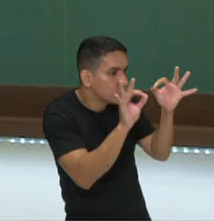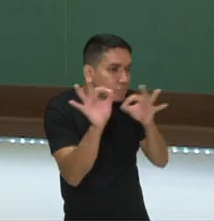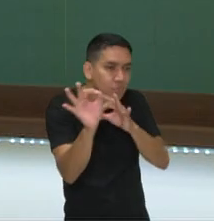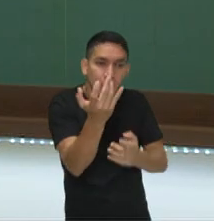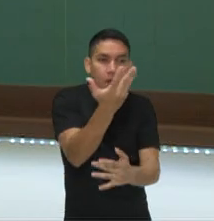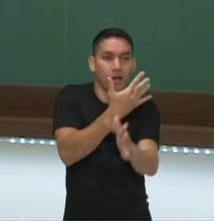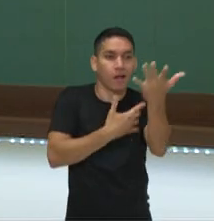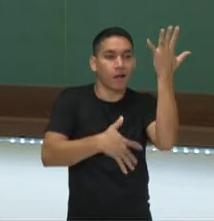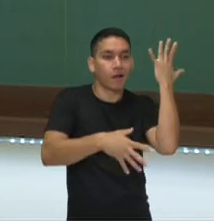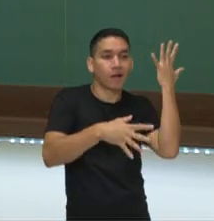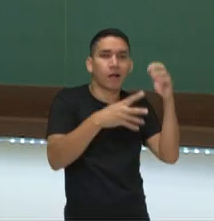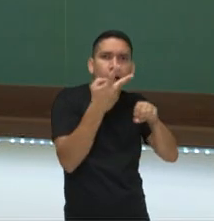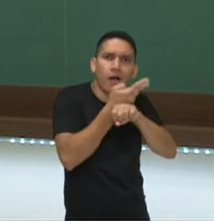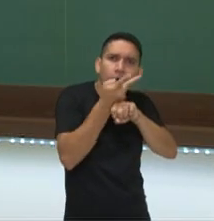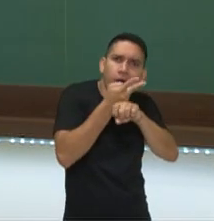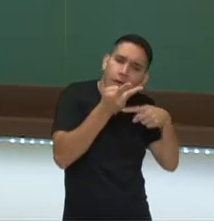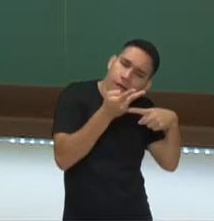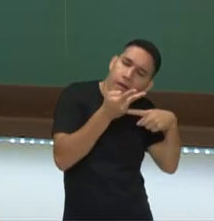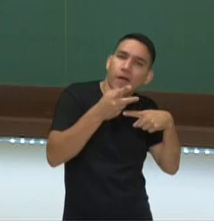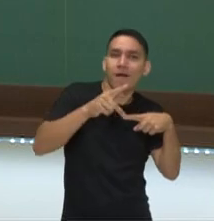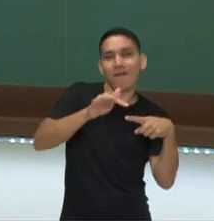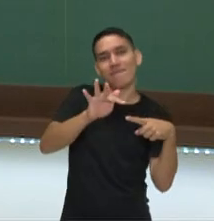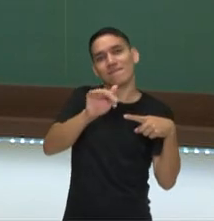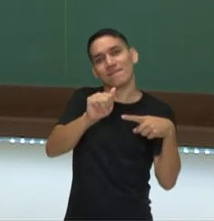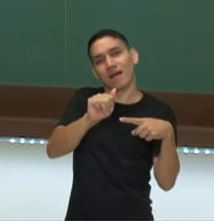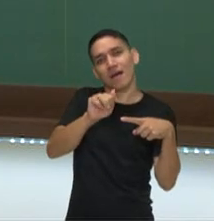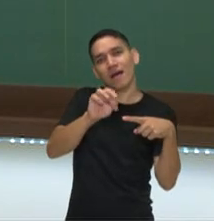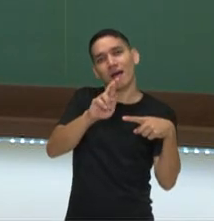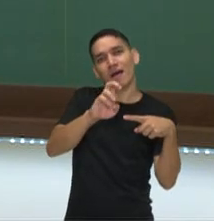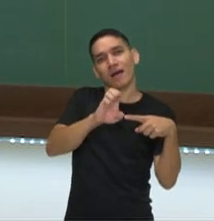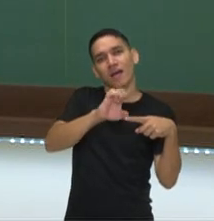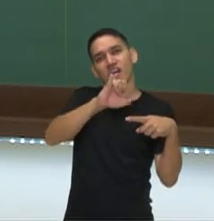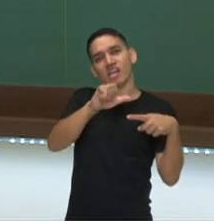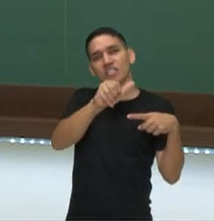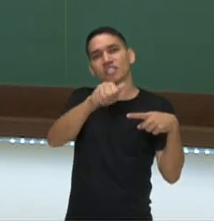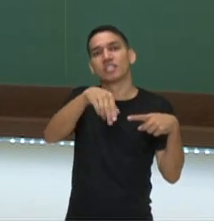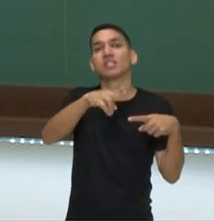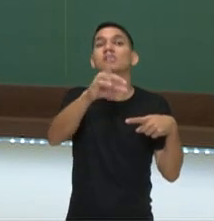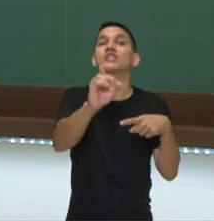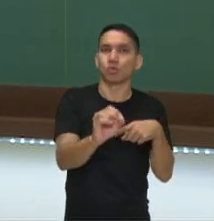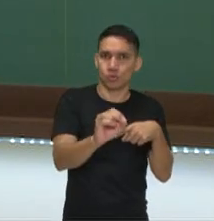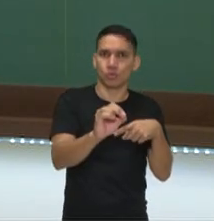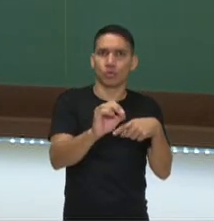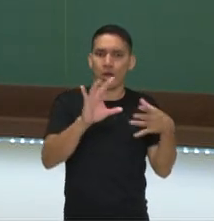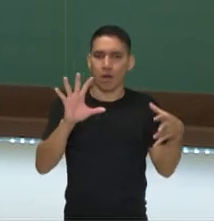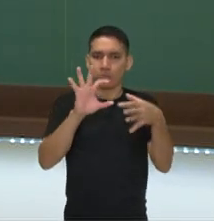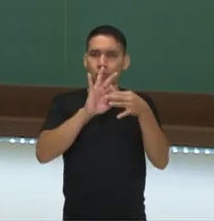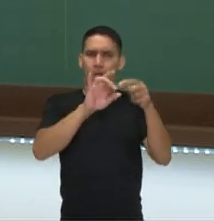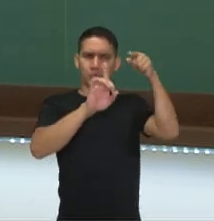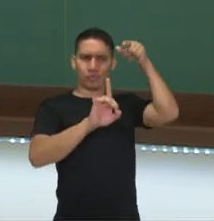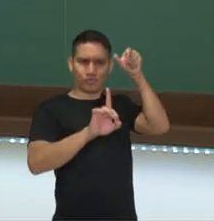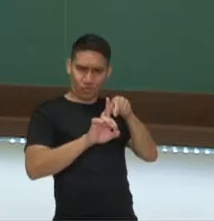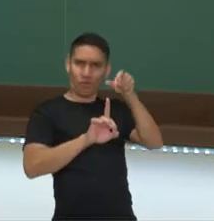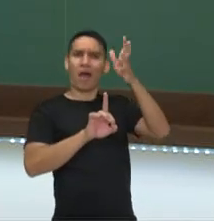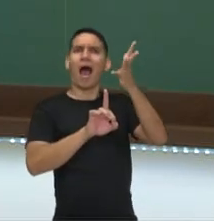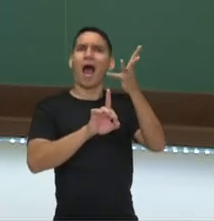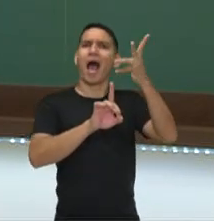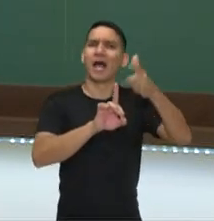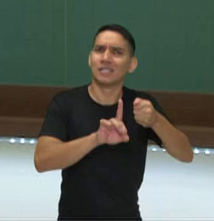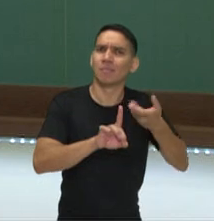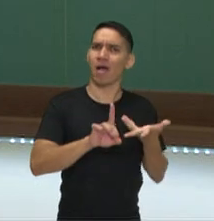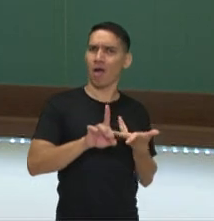espreitando, farejando. Então, aqui ocorre a zoomorfização do personagem, que se comporta como um